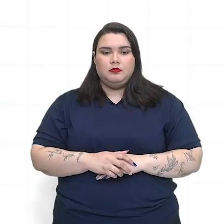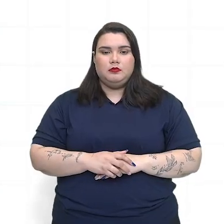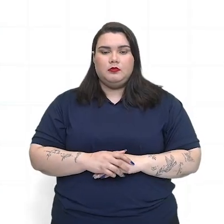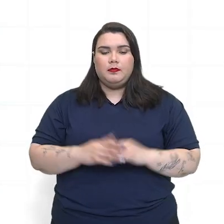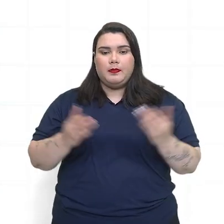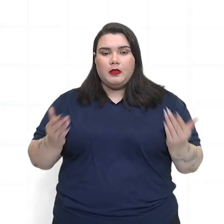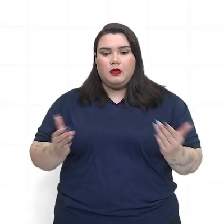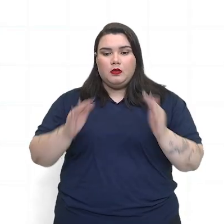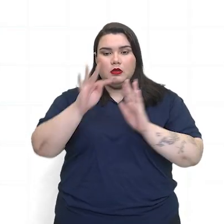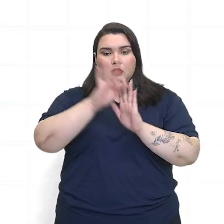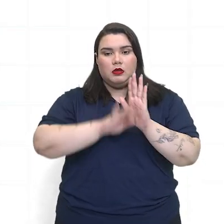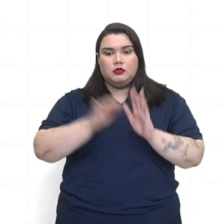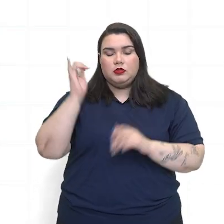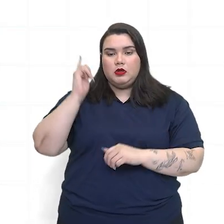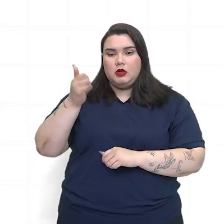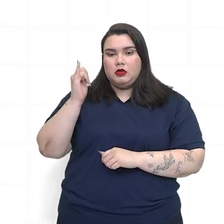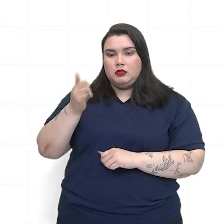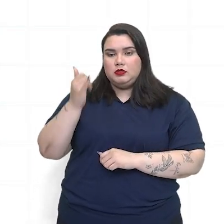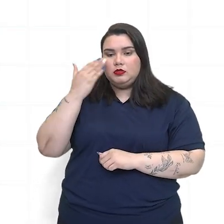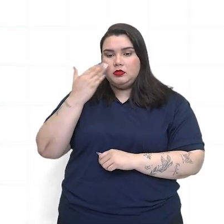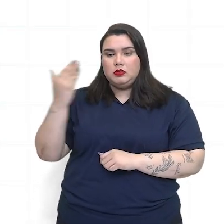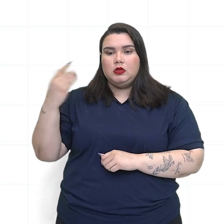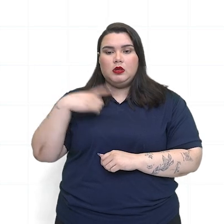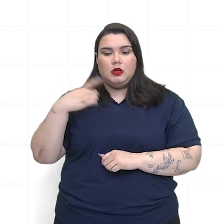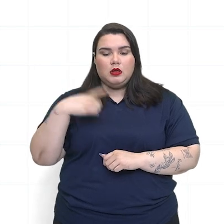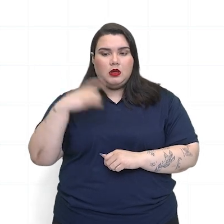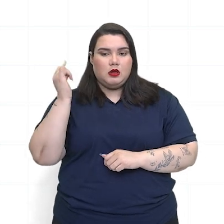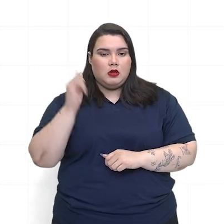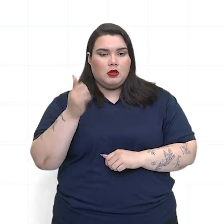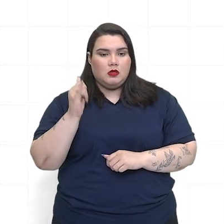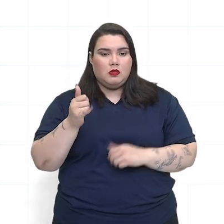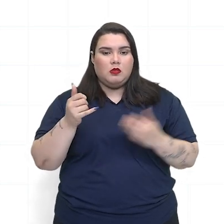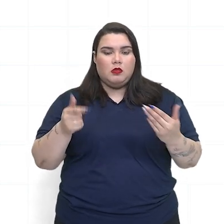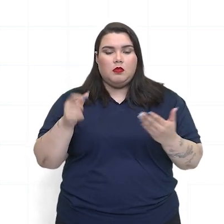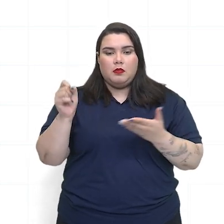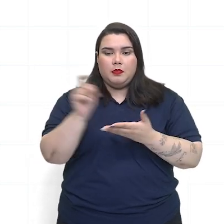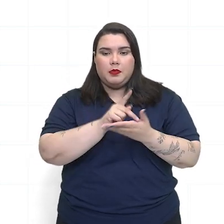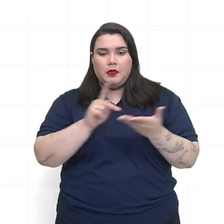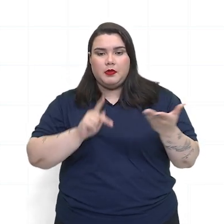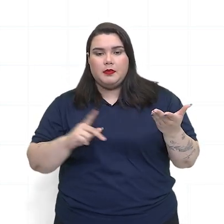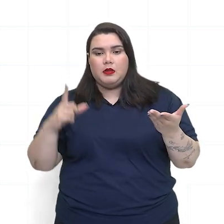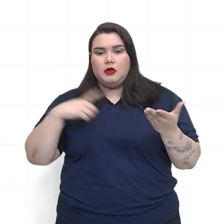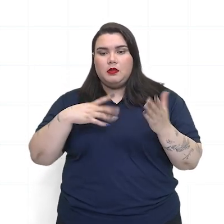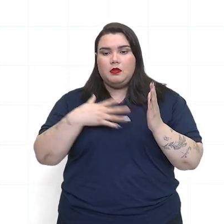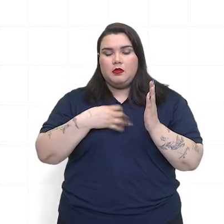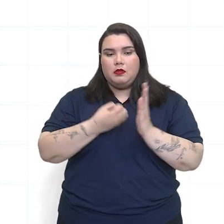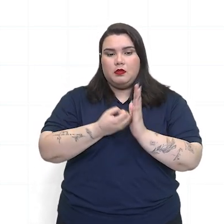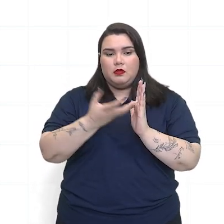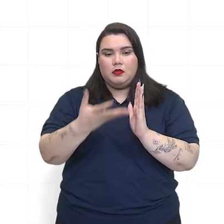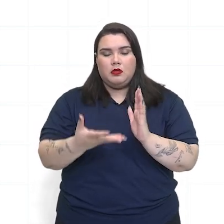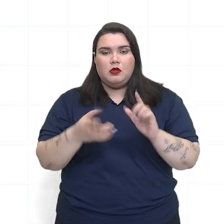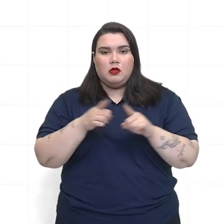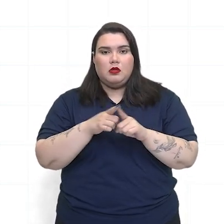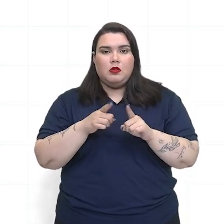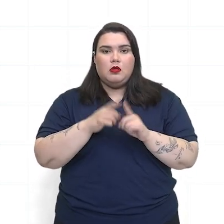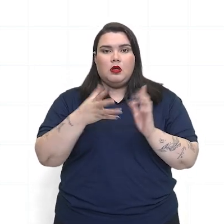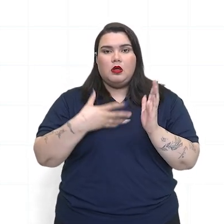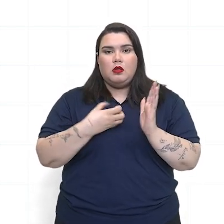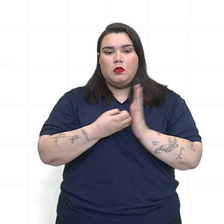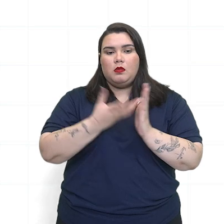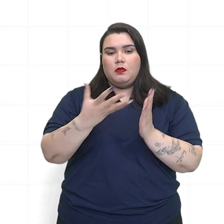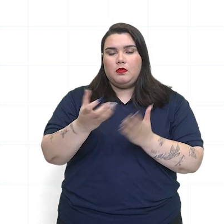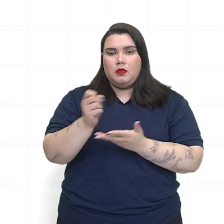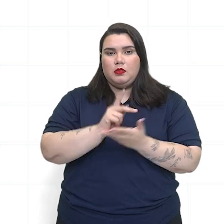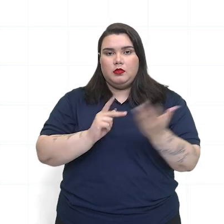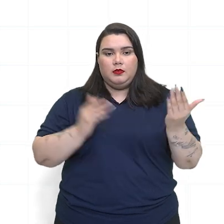os textos narrativos, há um narrador, né, e nos poemas há o quê? O eu lírico e o eu poético, só para